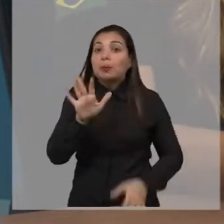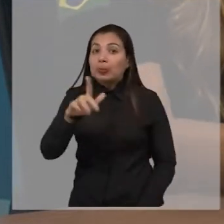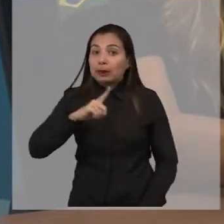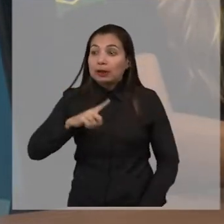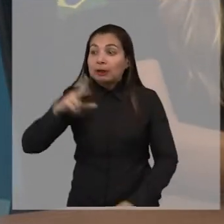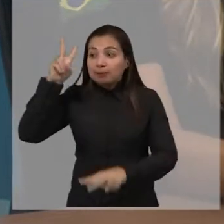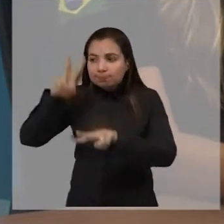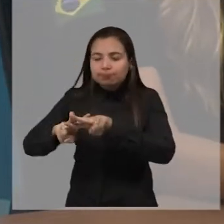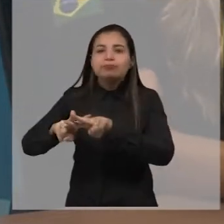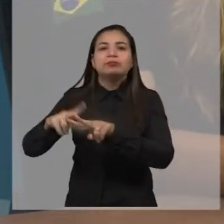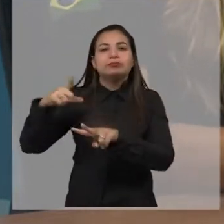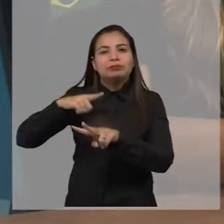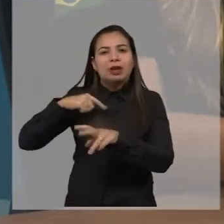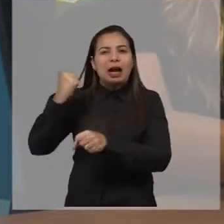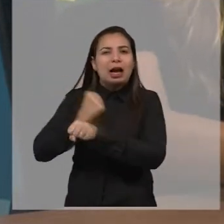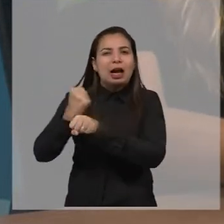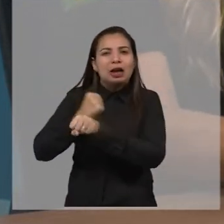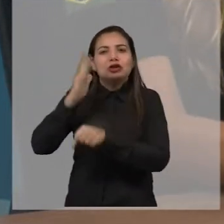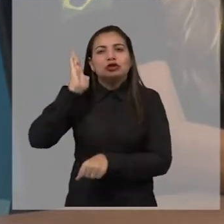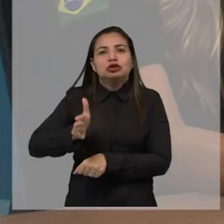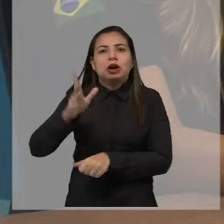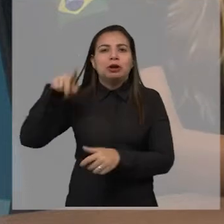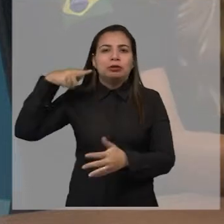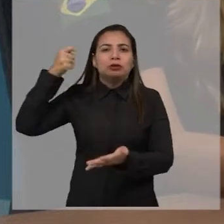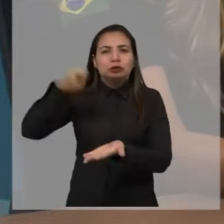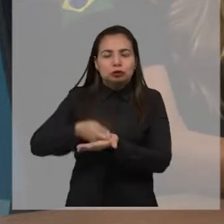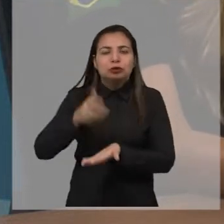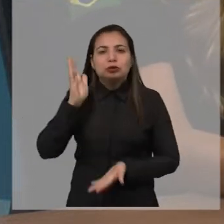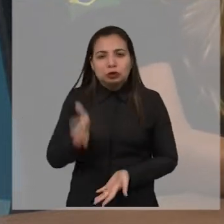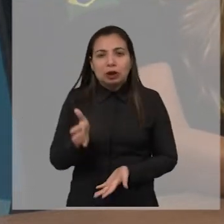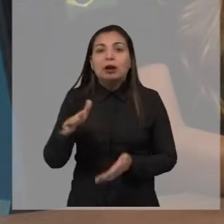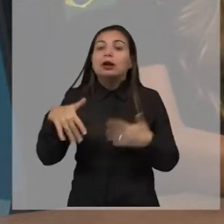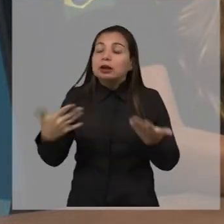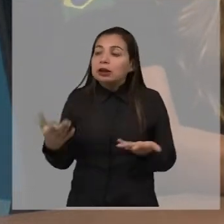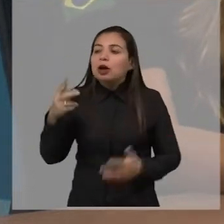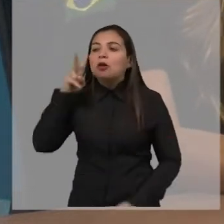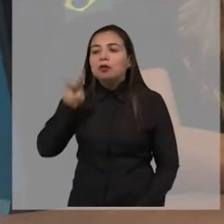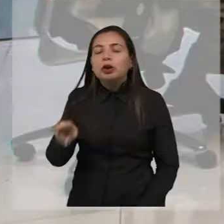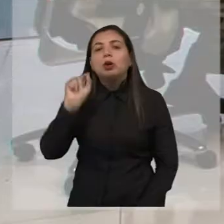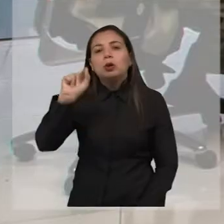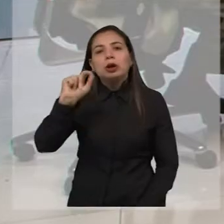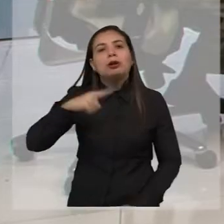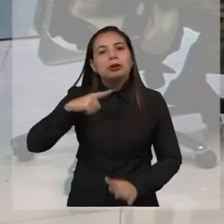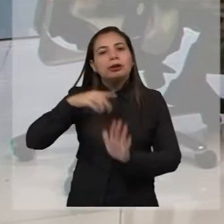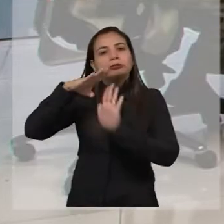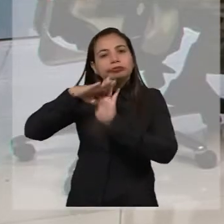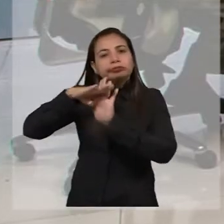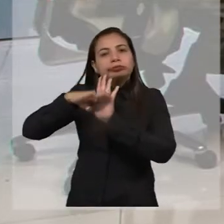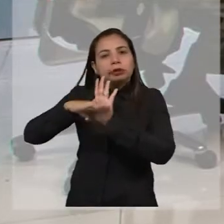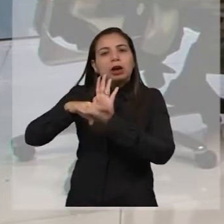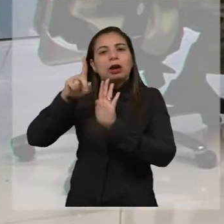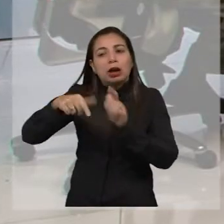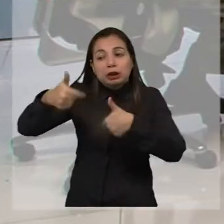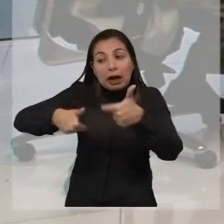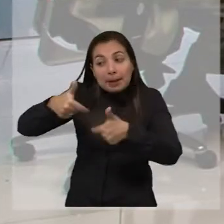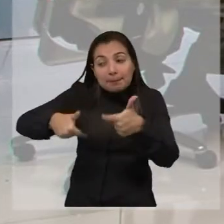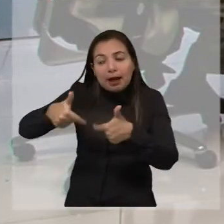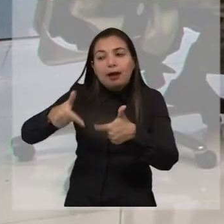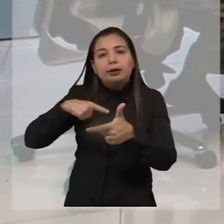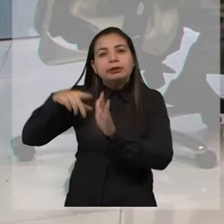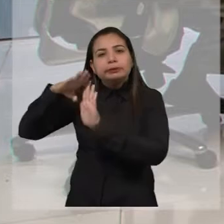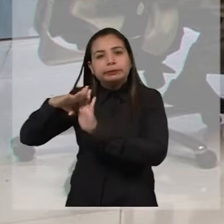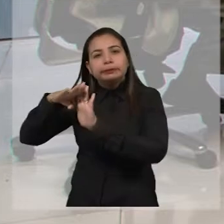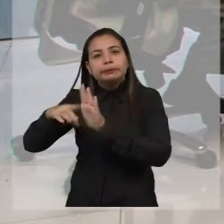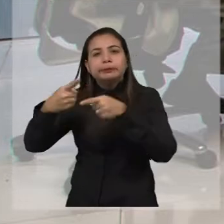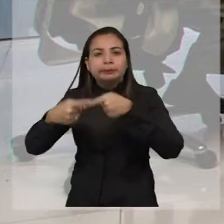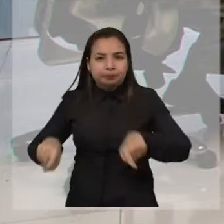existe hoje, contemplar uma estrutura como o Irmã Imelda, uma estrutura que eu digo de trabalho, né? E as audiências de custódia foram criadas para fazer